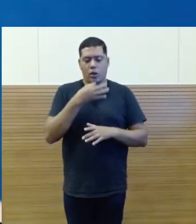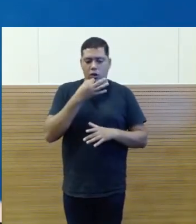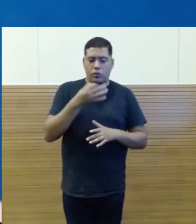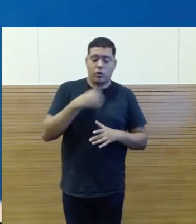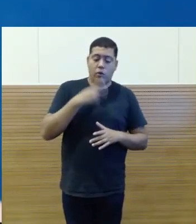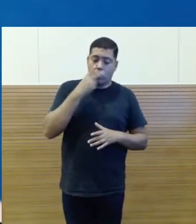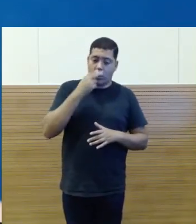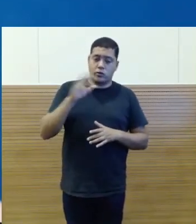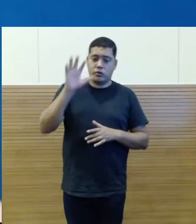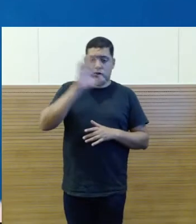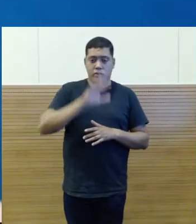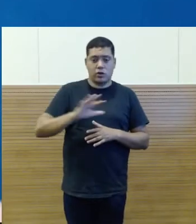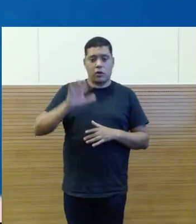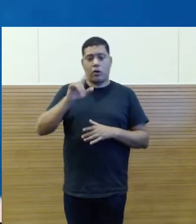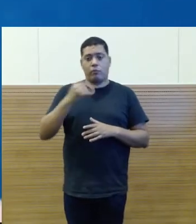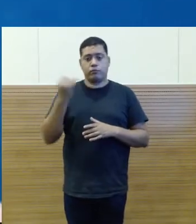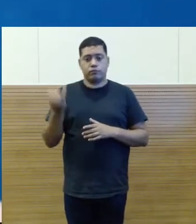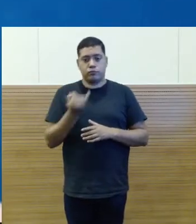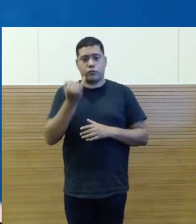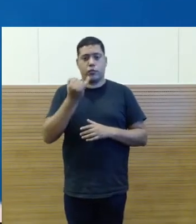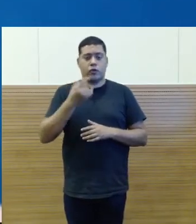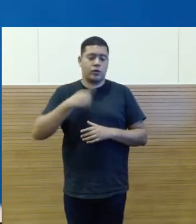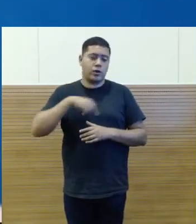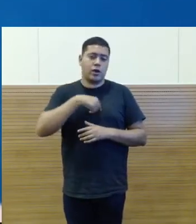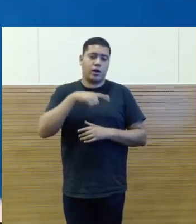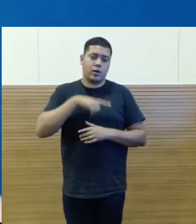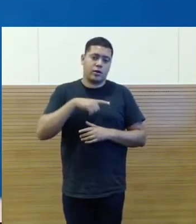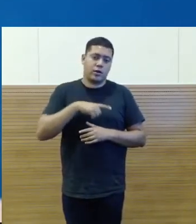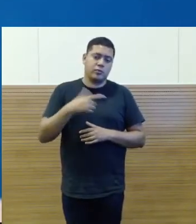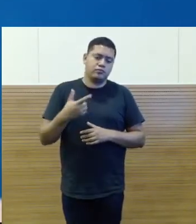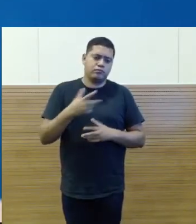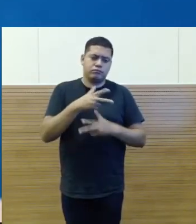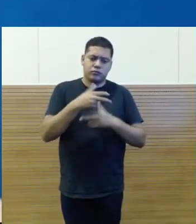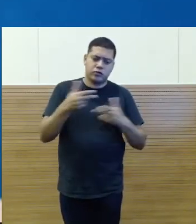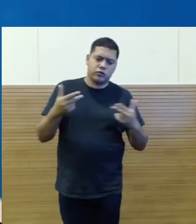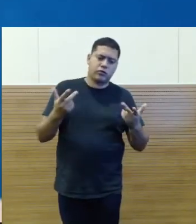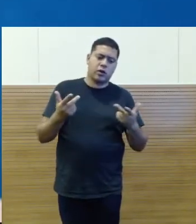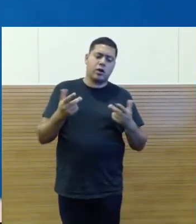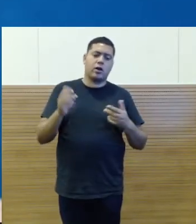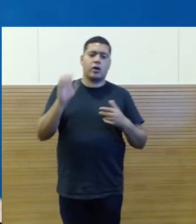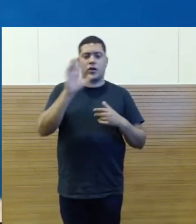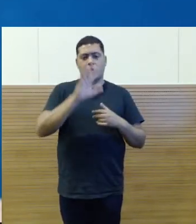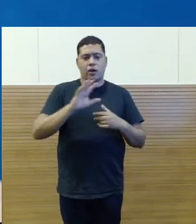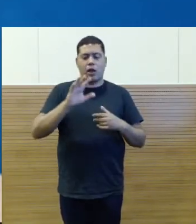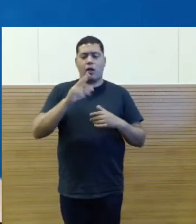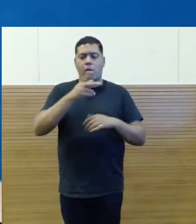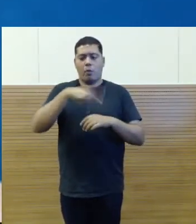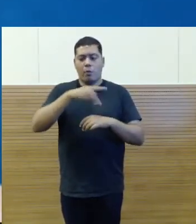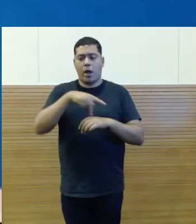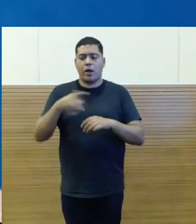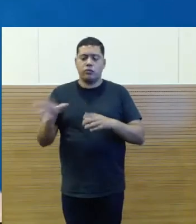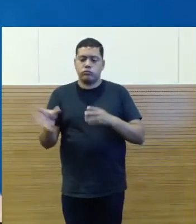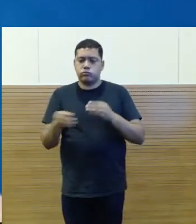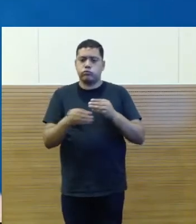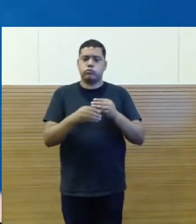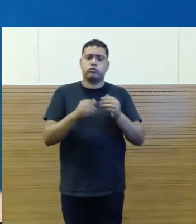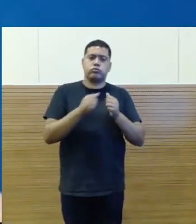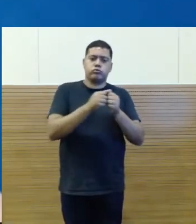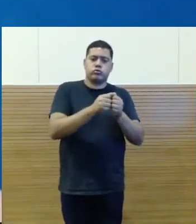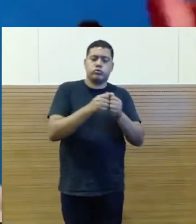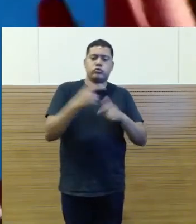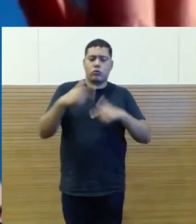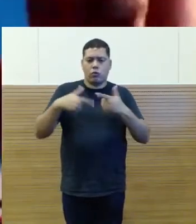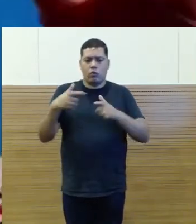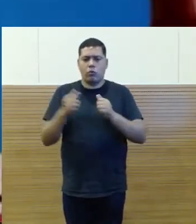geral, é por isso que é importante que tenhamos diversos Estados-membros se juntando para